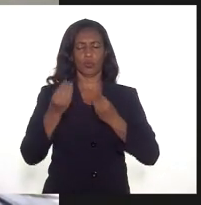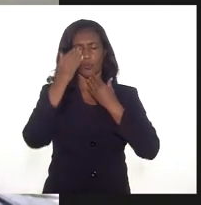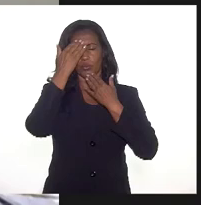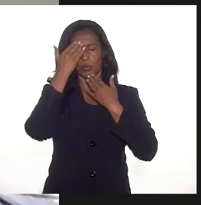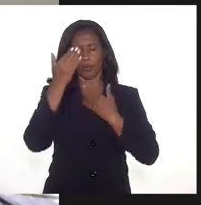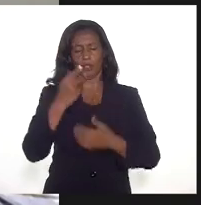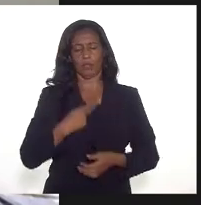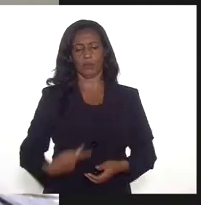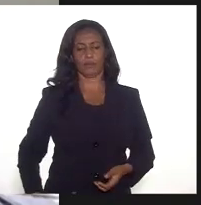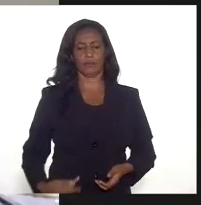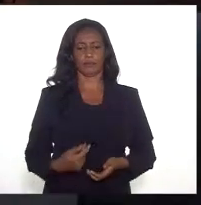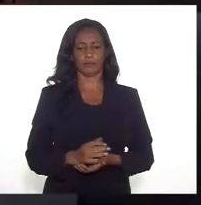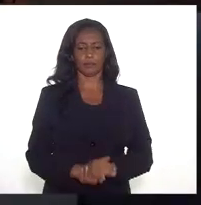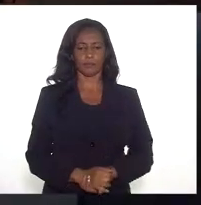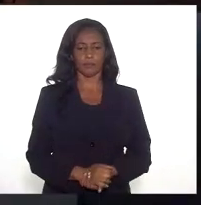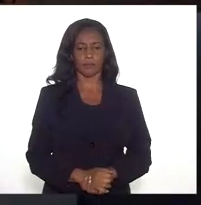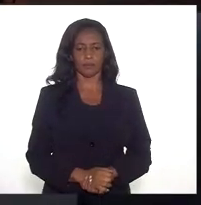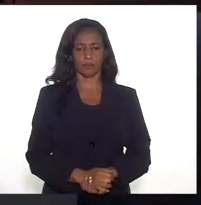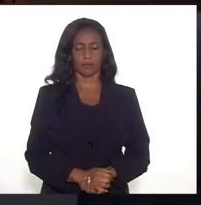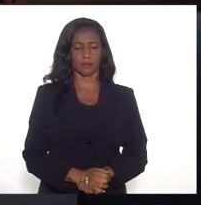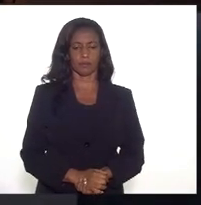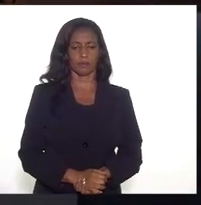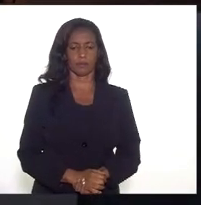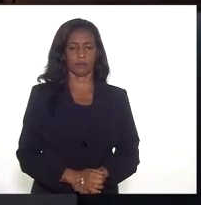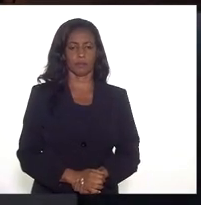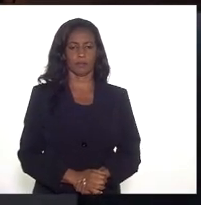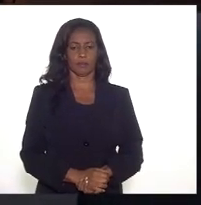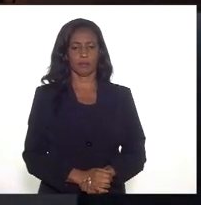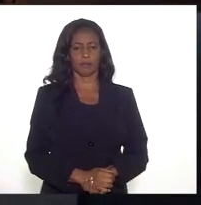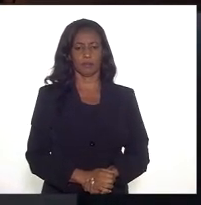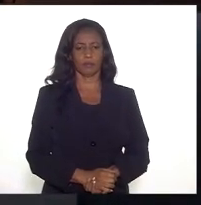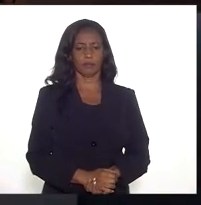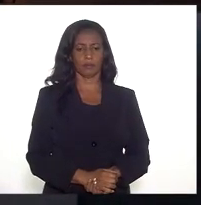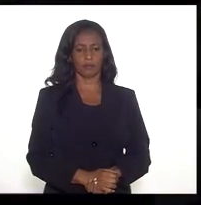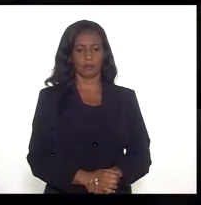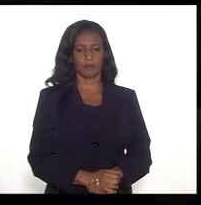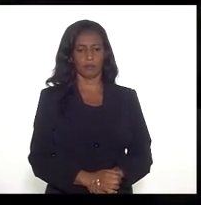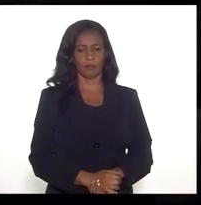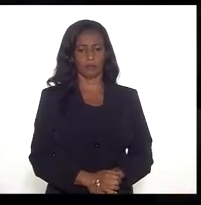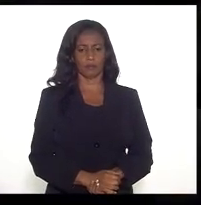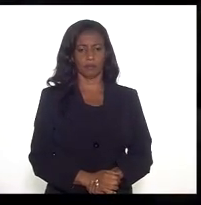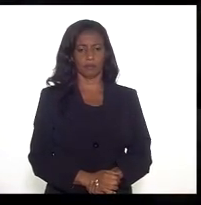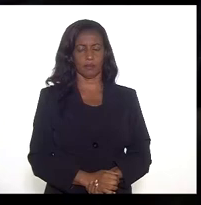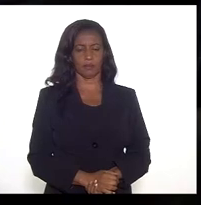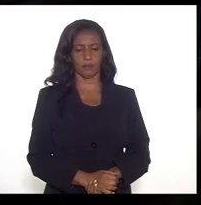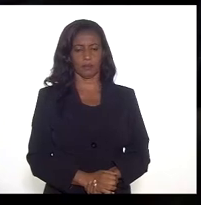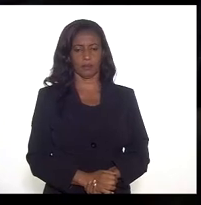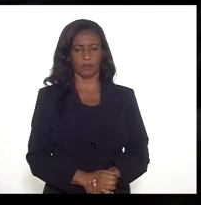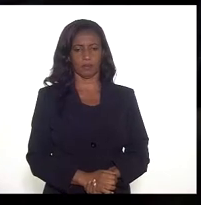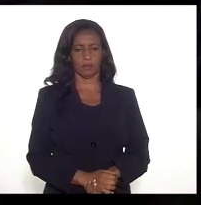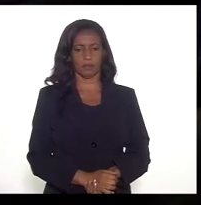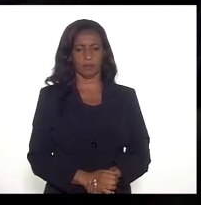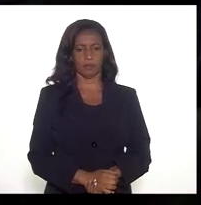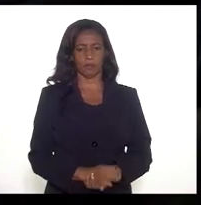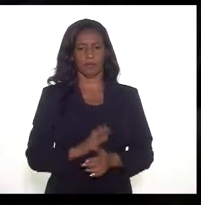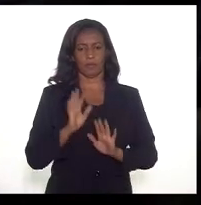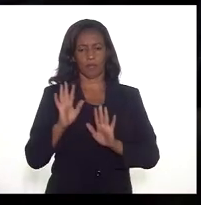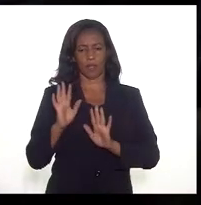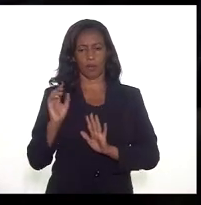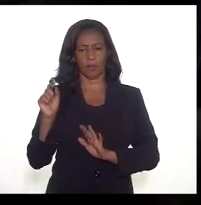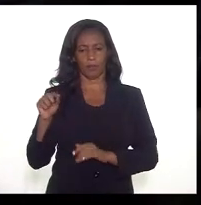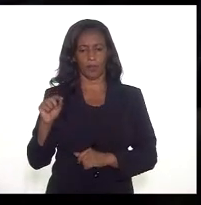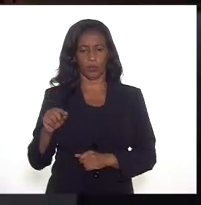senhor presidente. Questão de ordem, presidente. Questão de ordem, presidente. Eu vou... Já um instante,